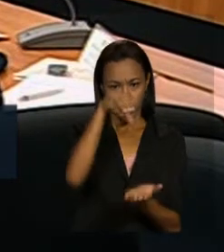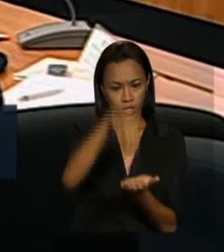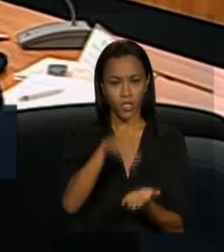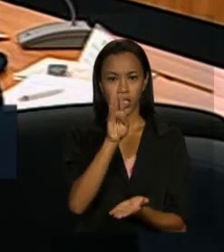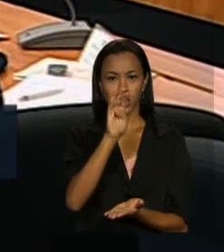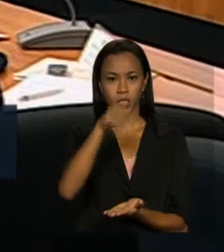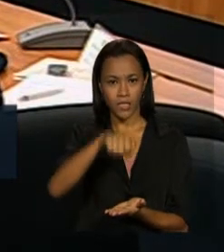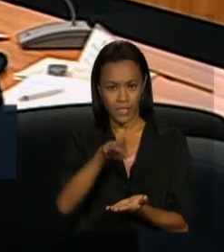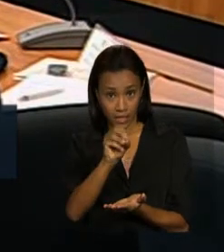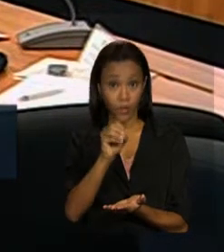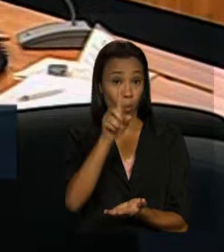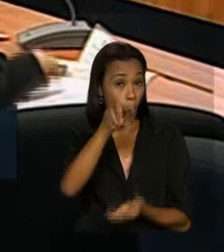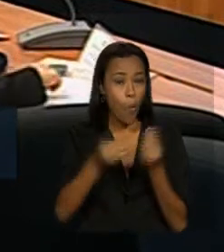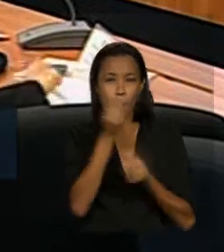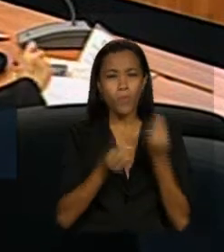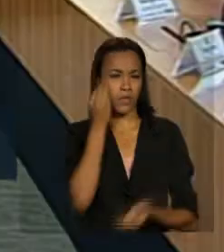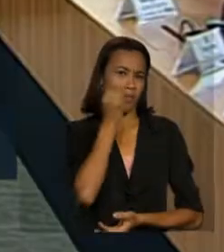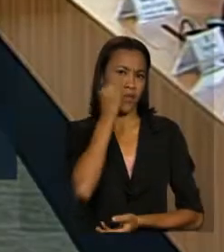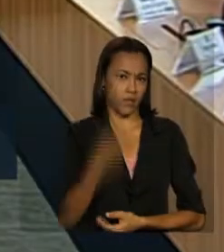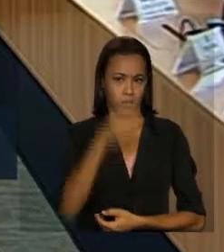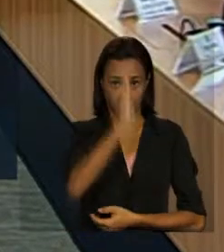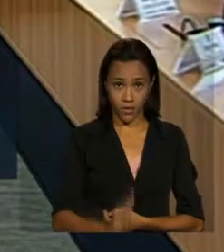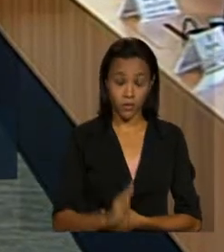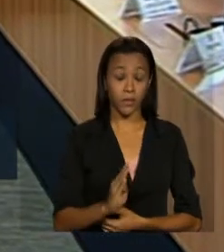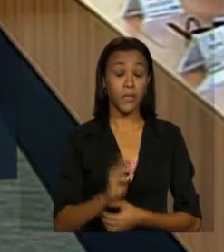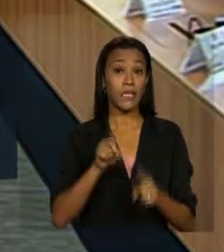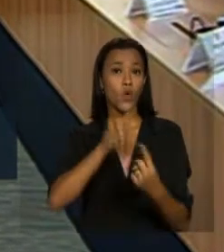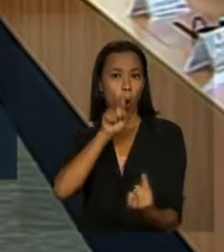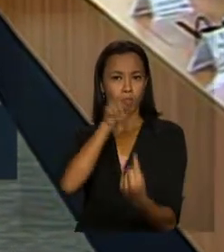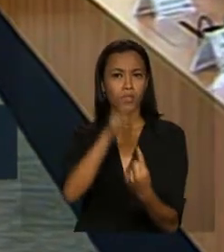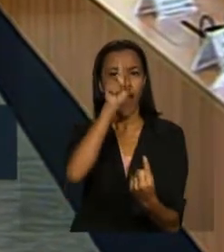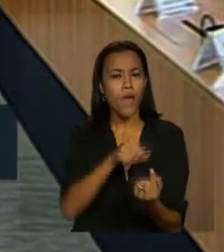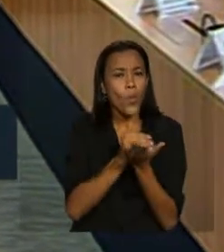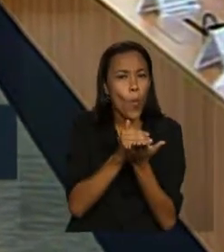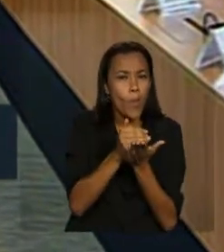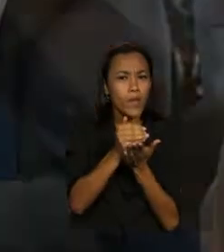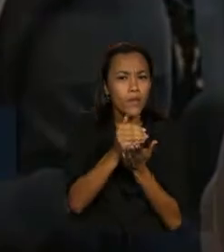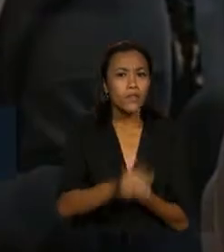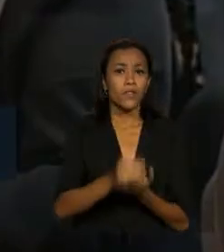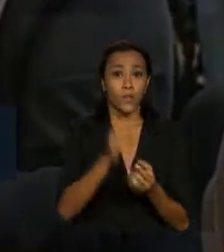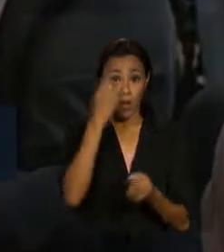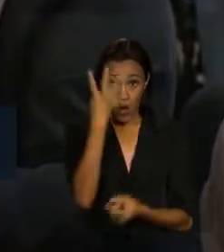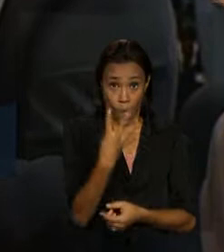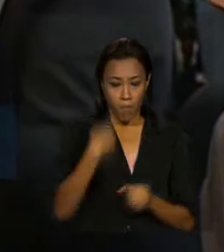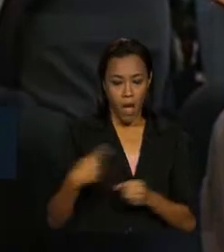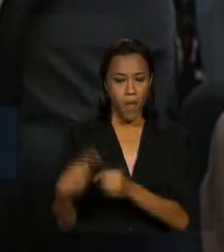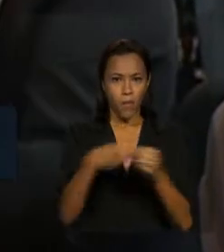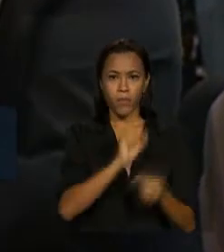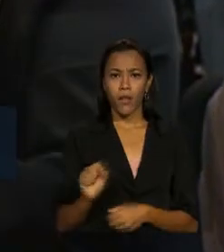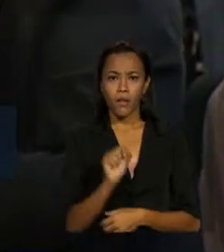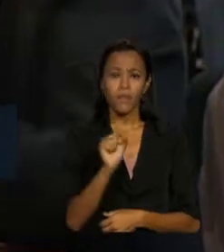centros-dias como experiência no Brasil, e a meta inicial, né, com quatro municípios,